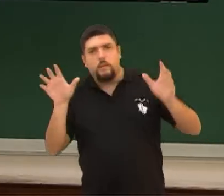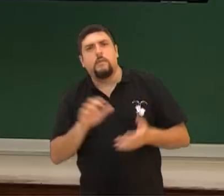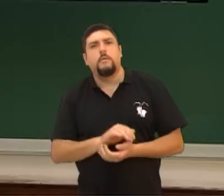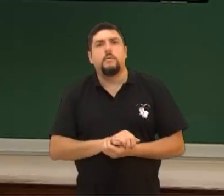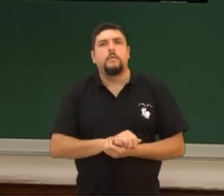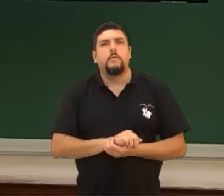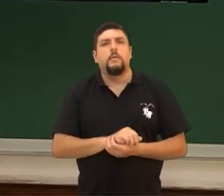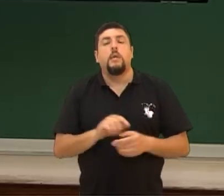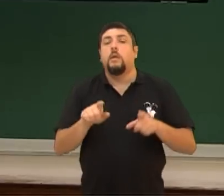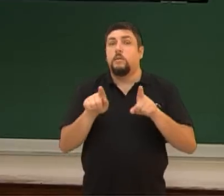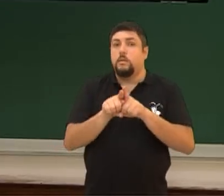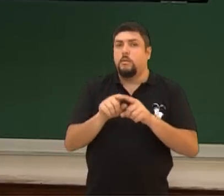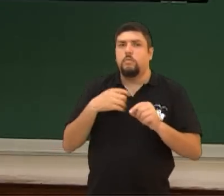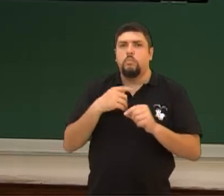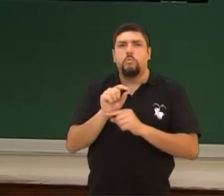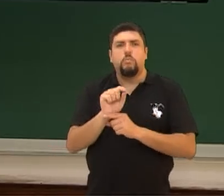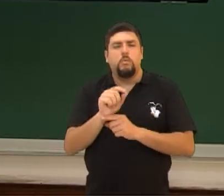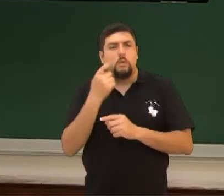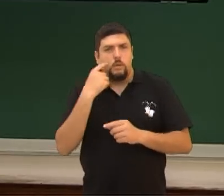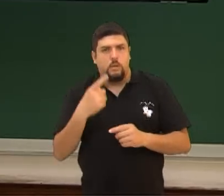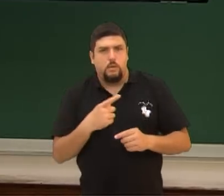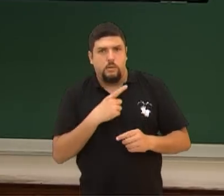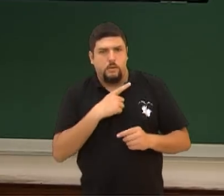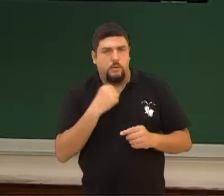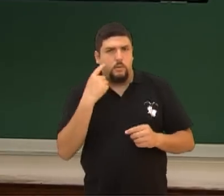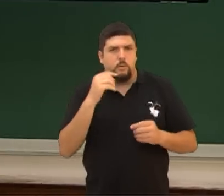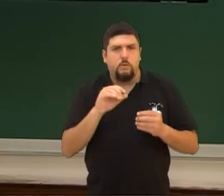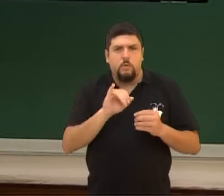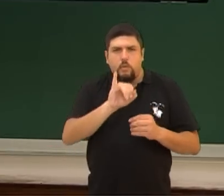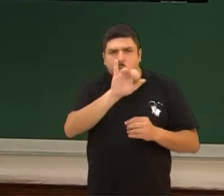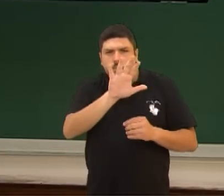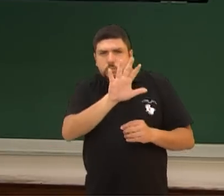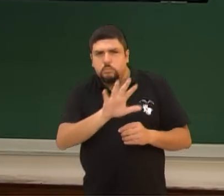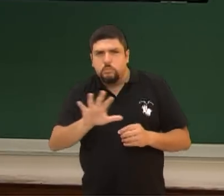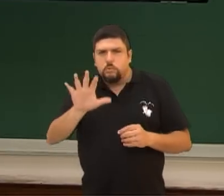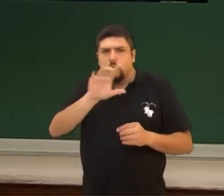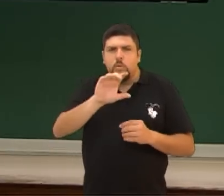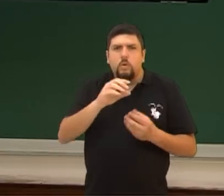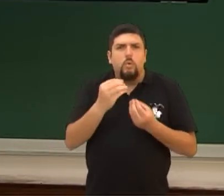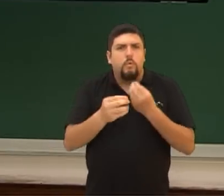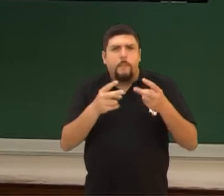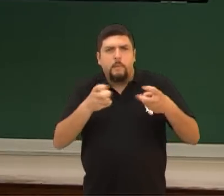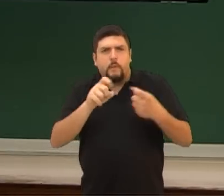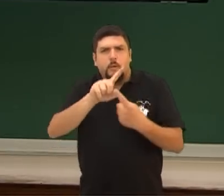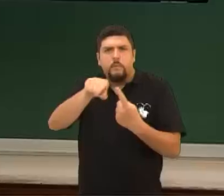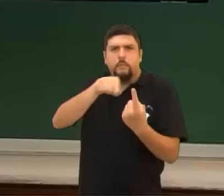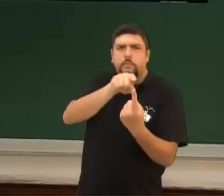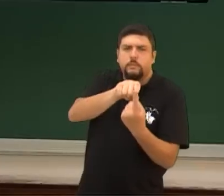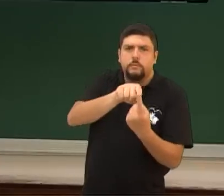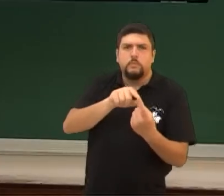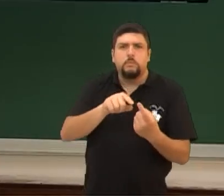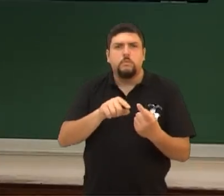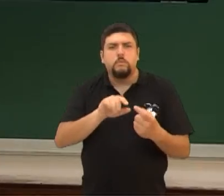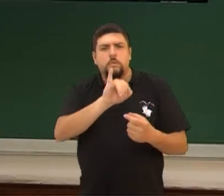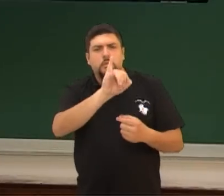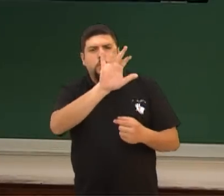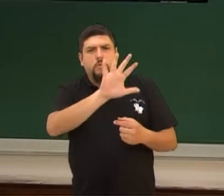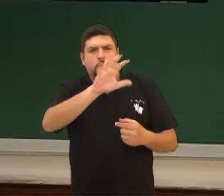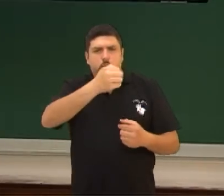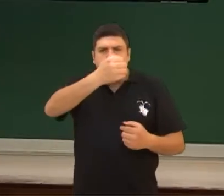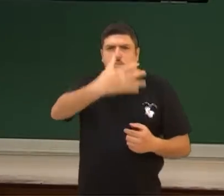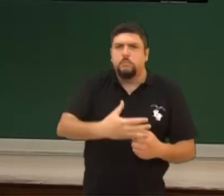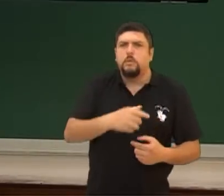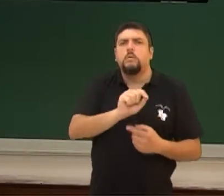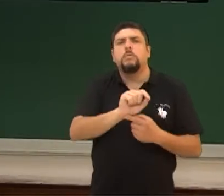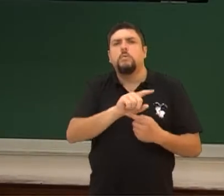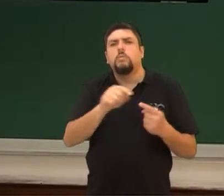Nós tivemos também essa identificação da finalidade. Então, para que servem esses infográficos, né? Eles